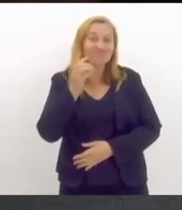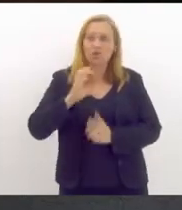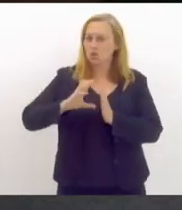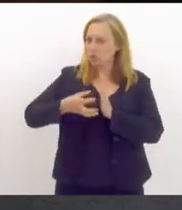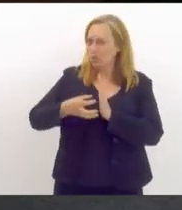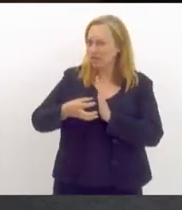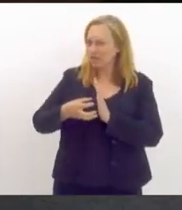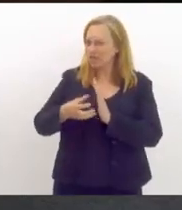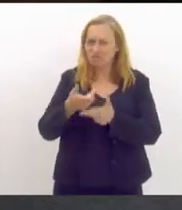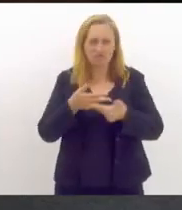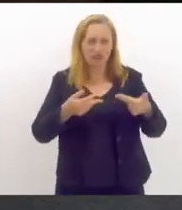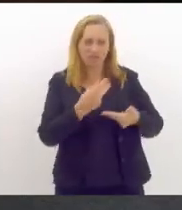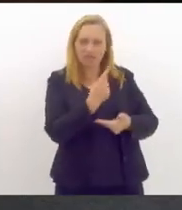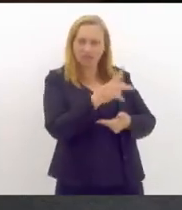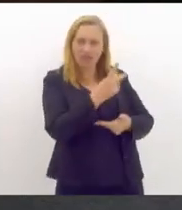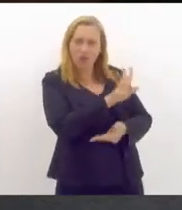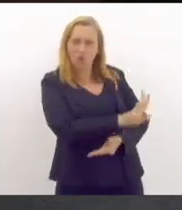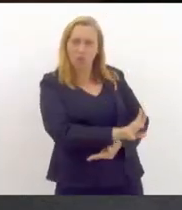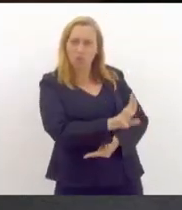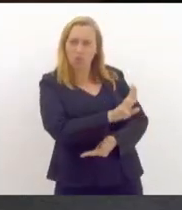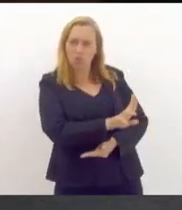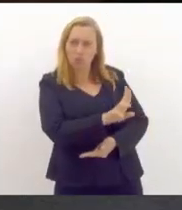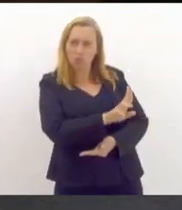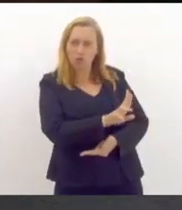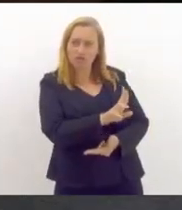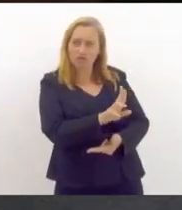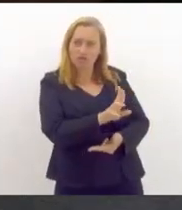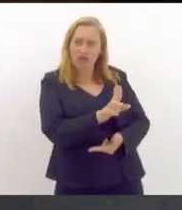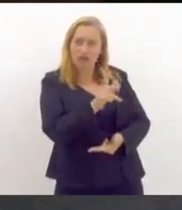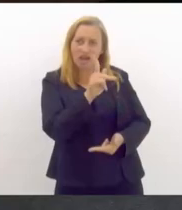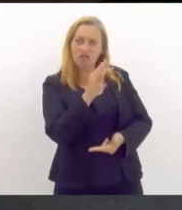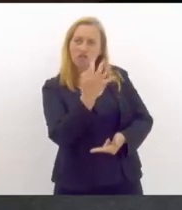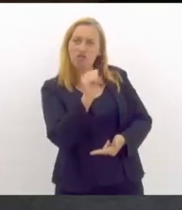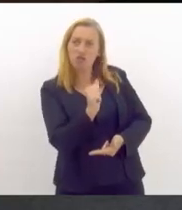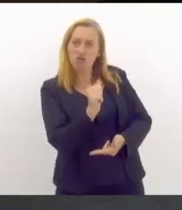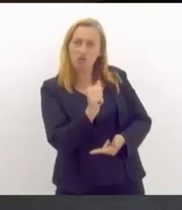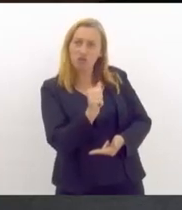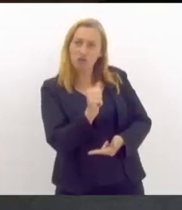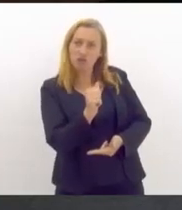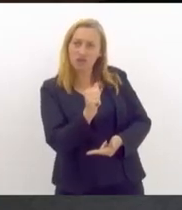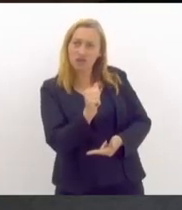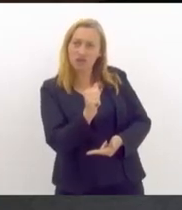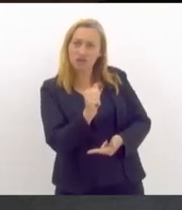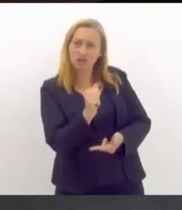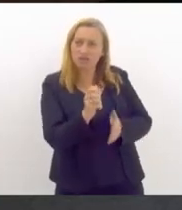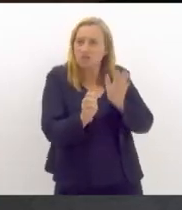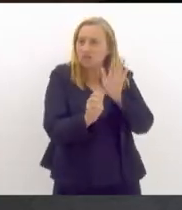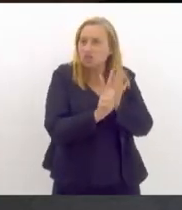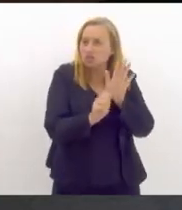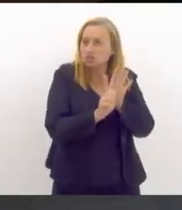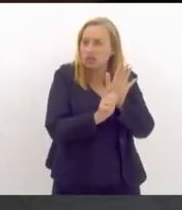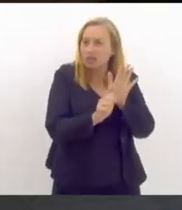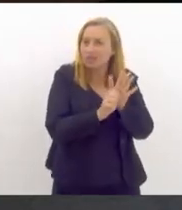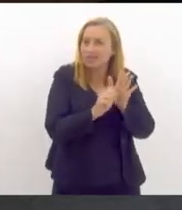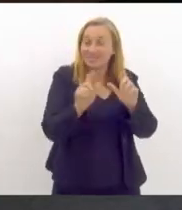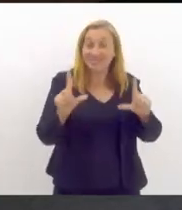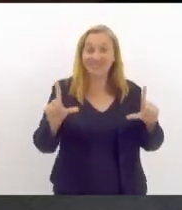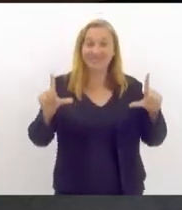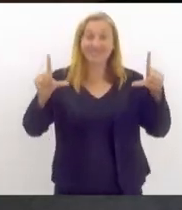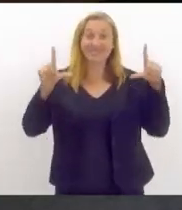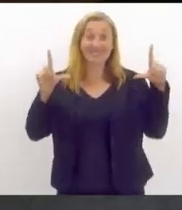muitos deles que utilizam a folha de maconha como Adorno das suas propagandas